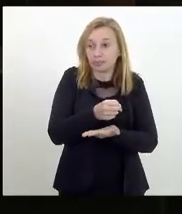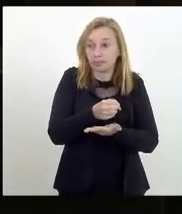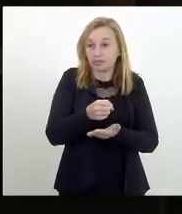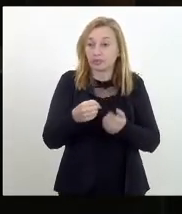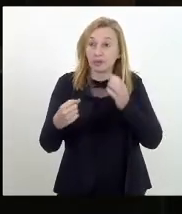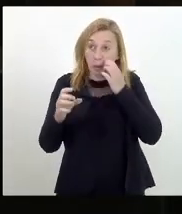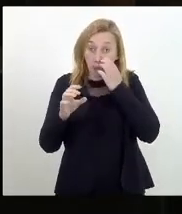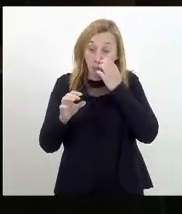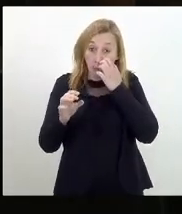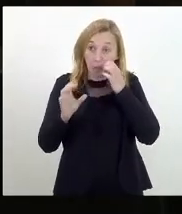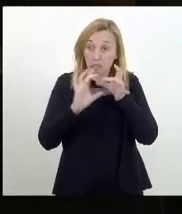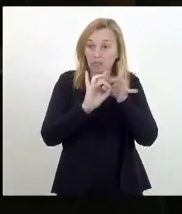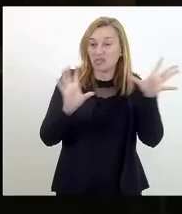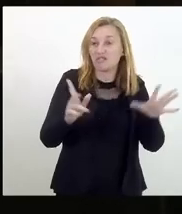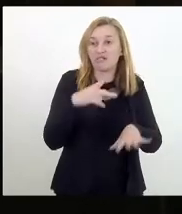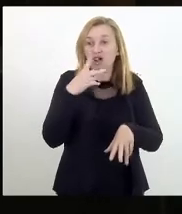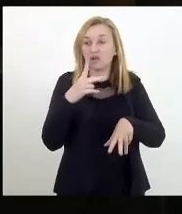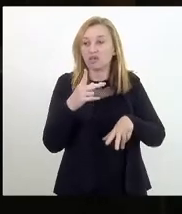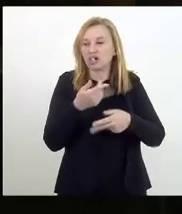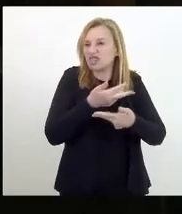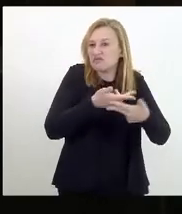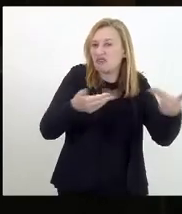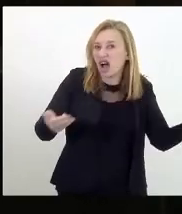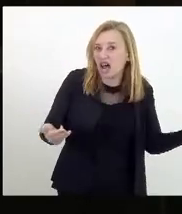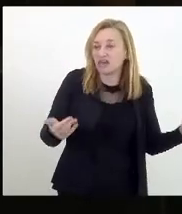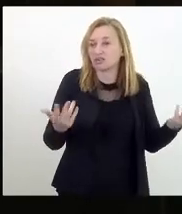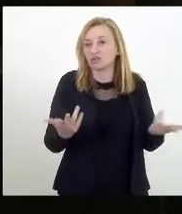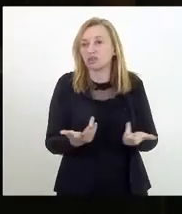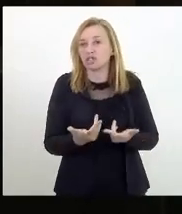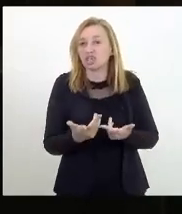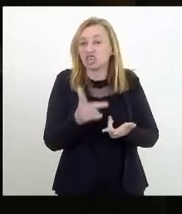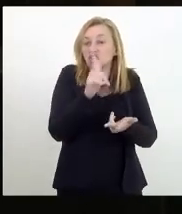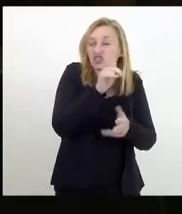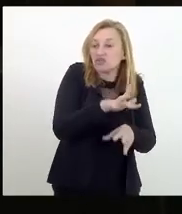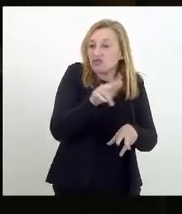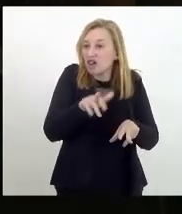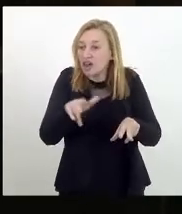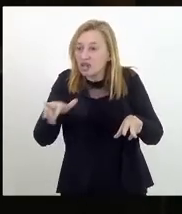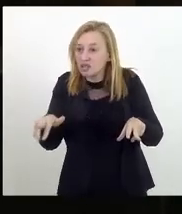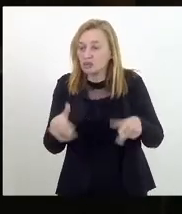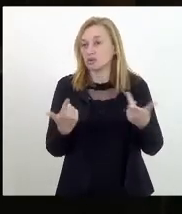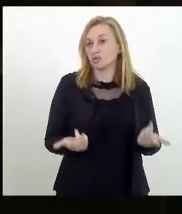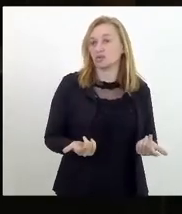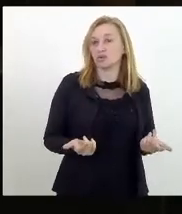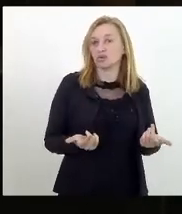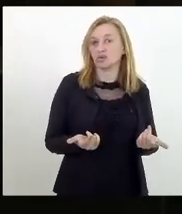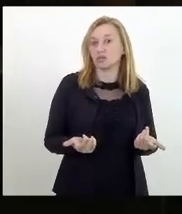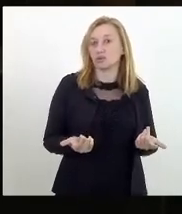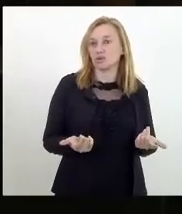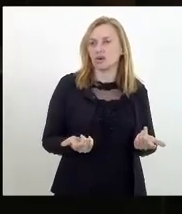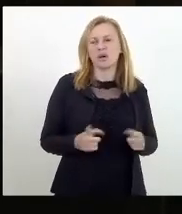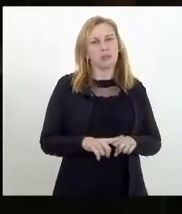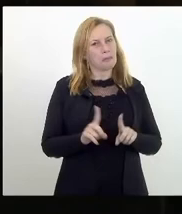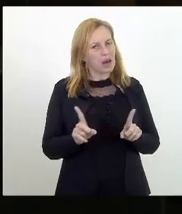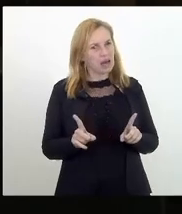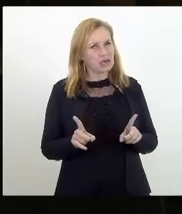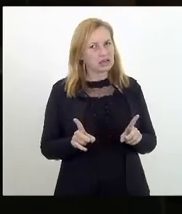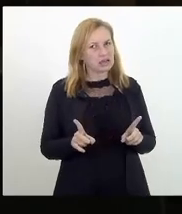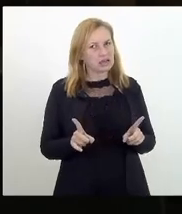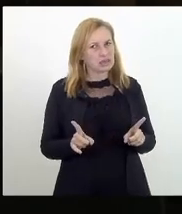o solo tanto e pluralidade falam tanto de ver cidade é mas